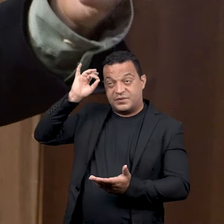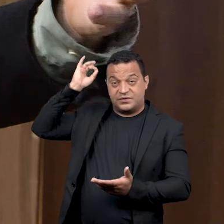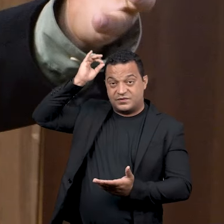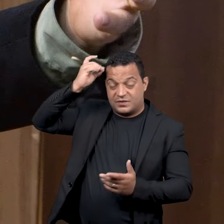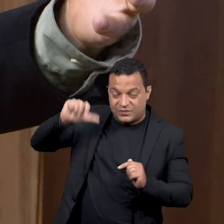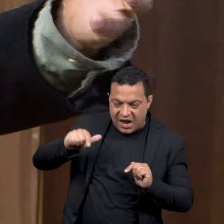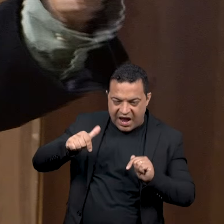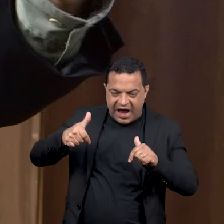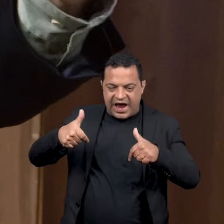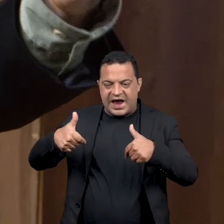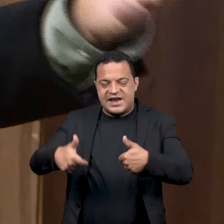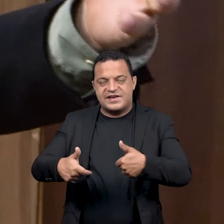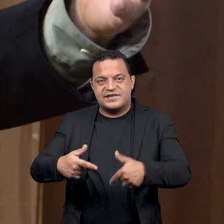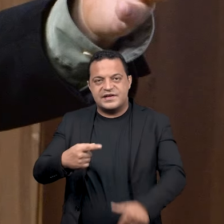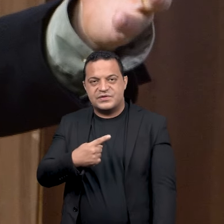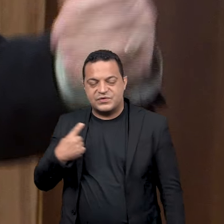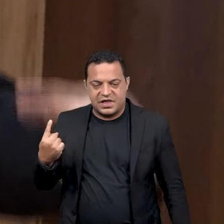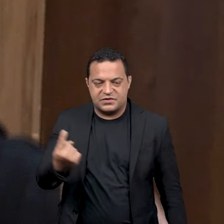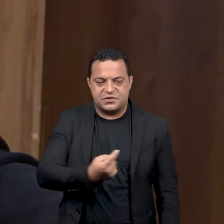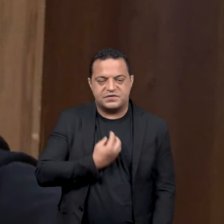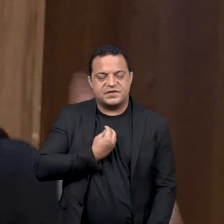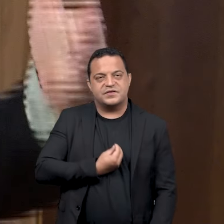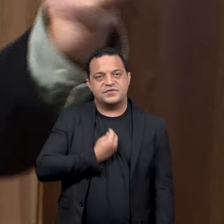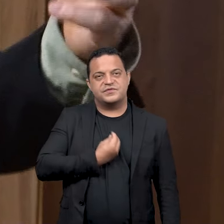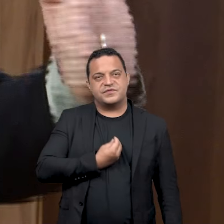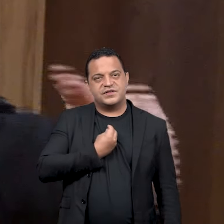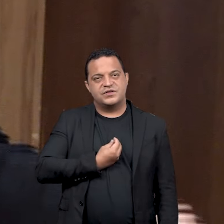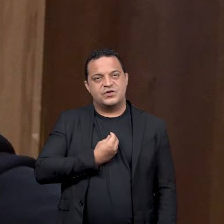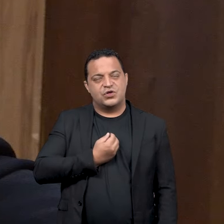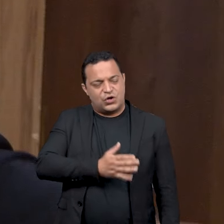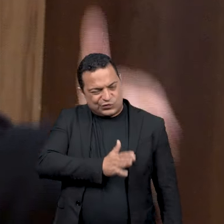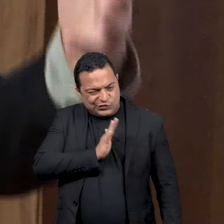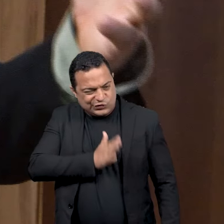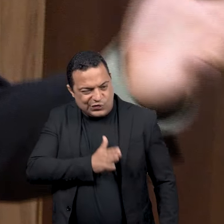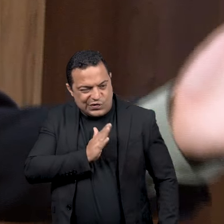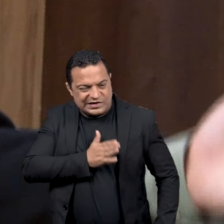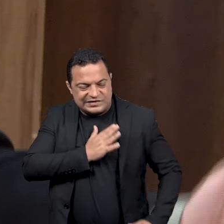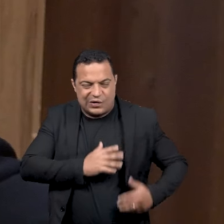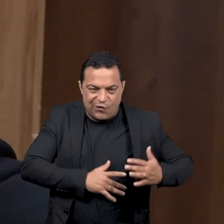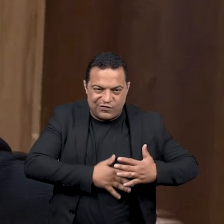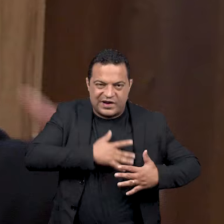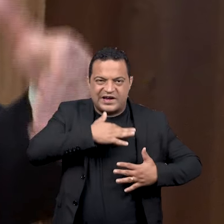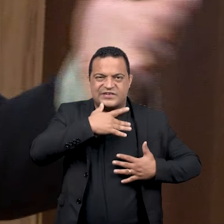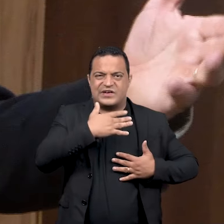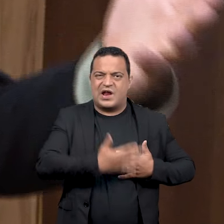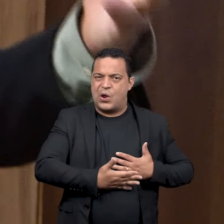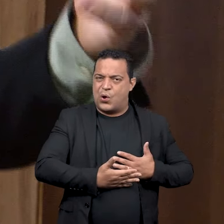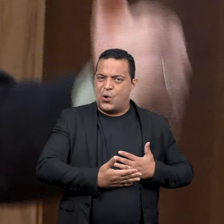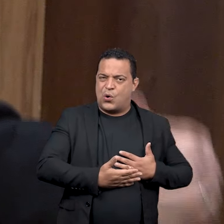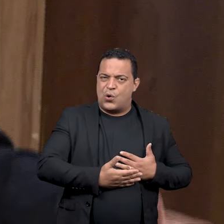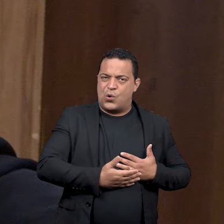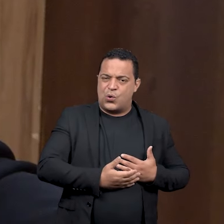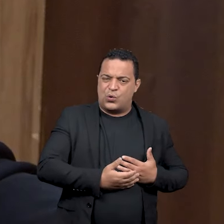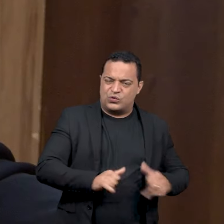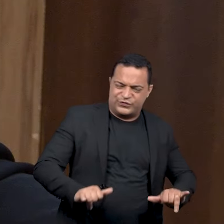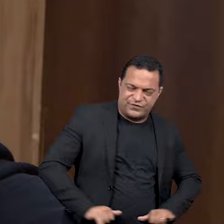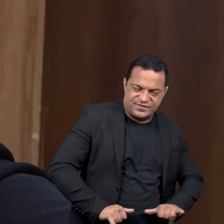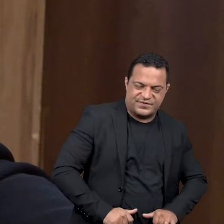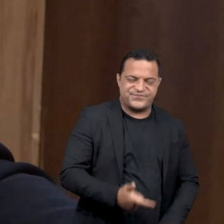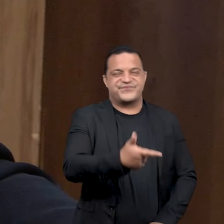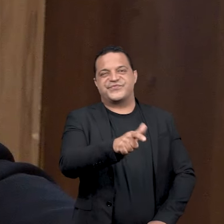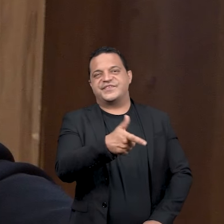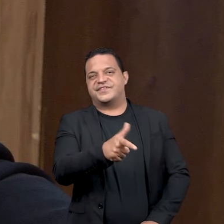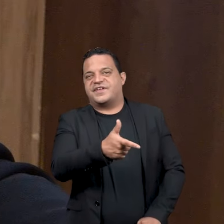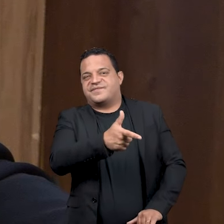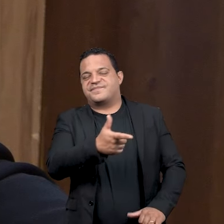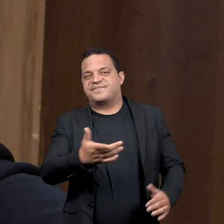produzindo frutos e frutos dignos. Essa é a bênção, que enriquece o nosso coração e a igreja e não acrescenta dores,